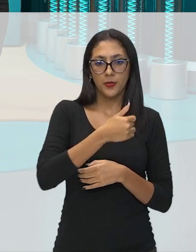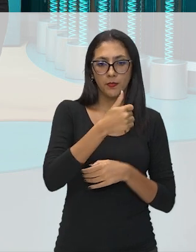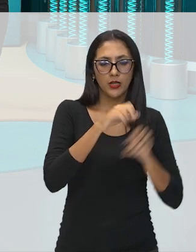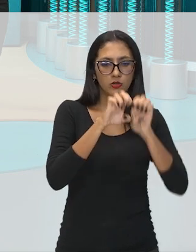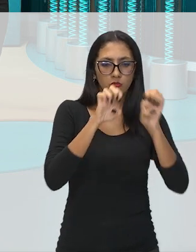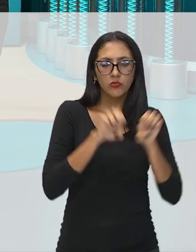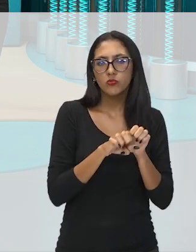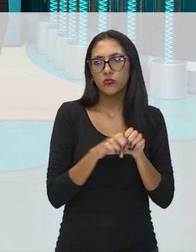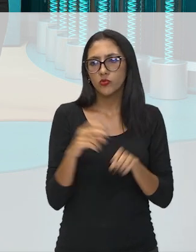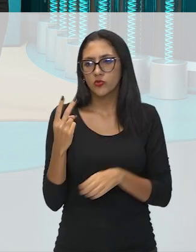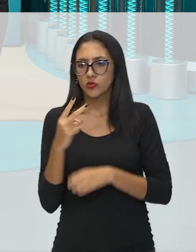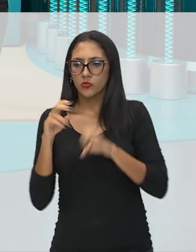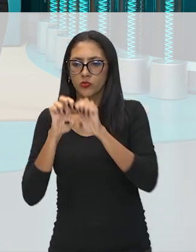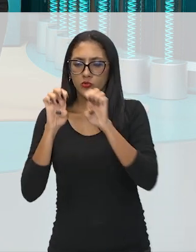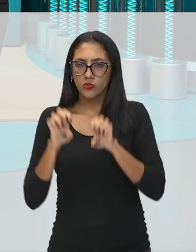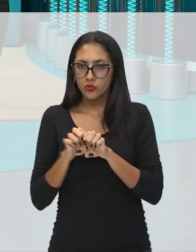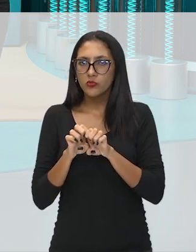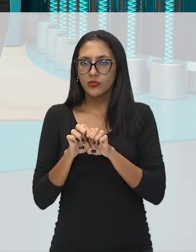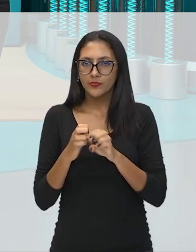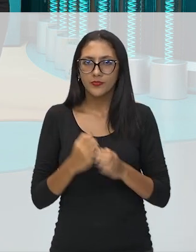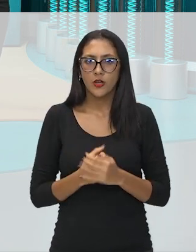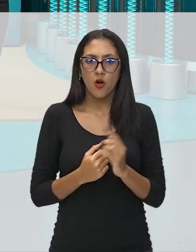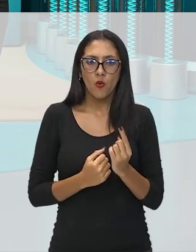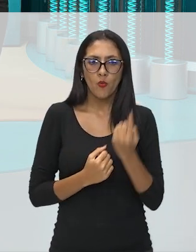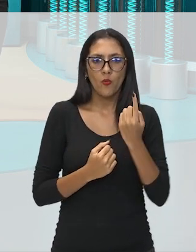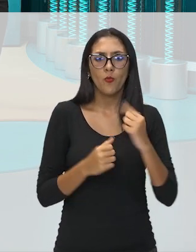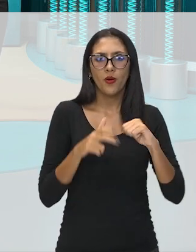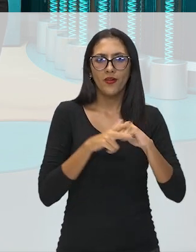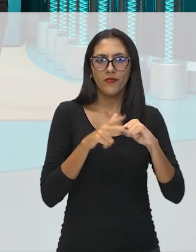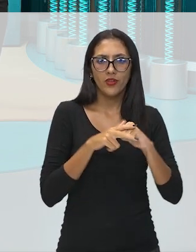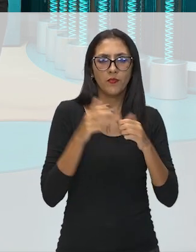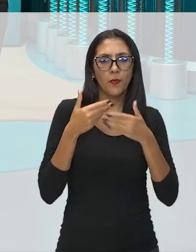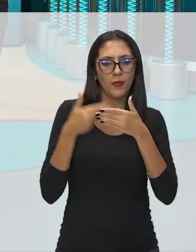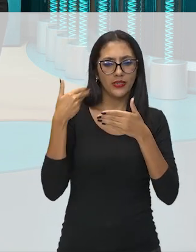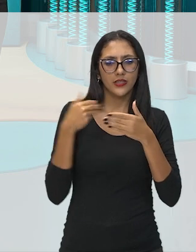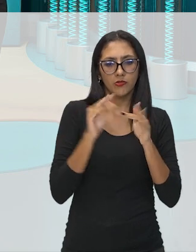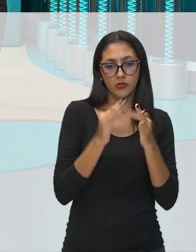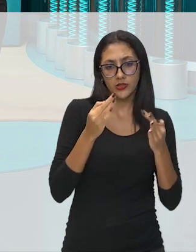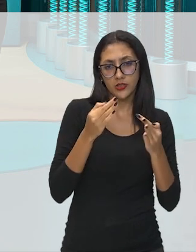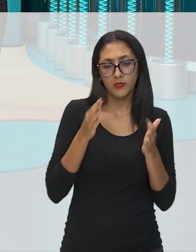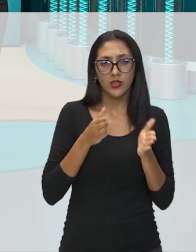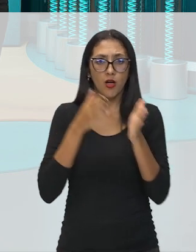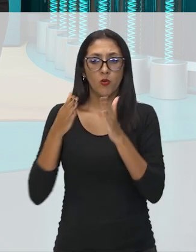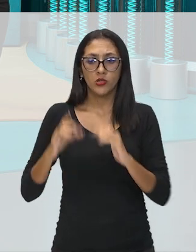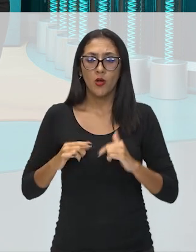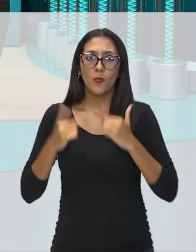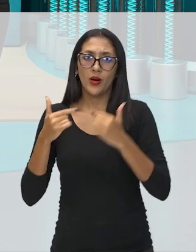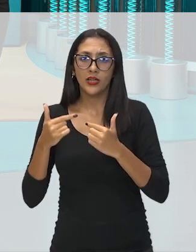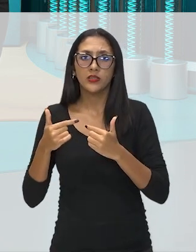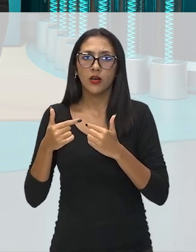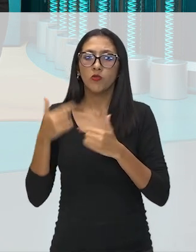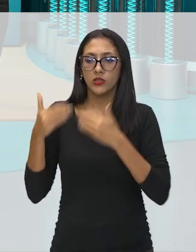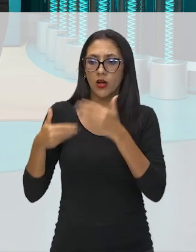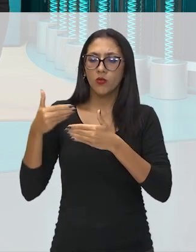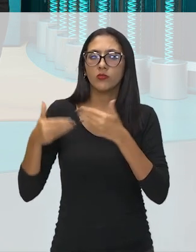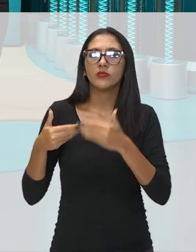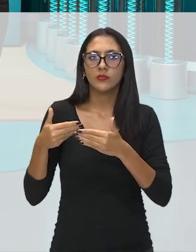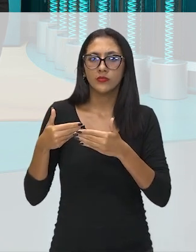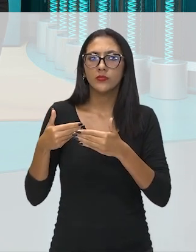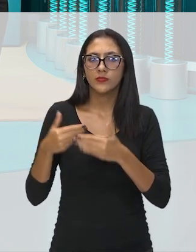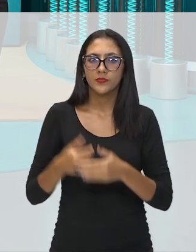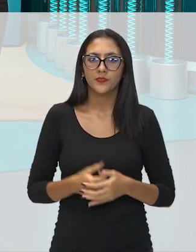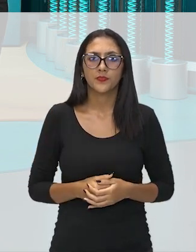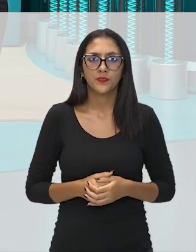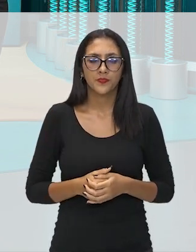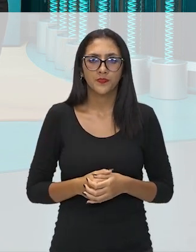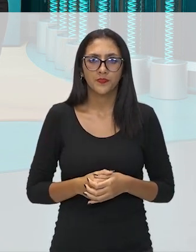prestar atenção, que uma é no passado simples e a outra é no contínuo, tá? Então, o while seria uma expressão que marca ali na